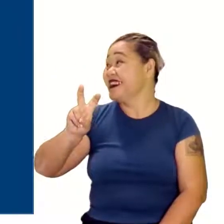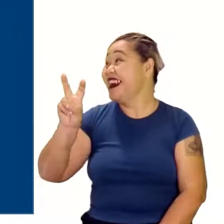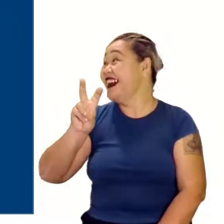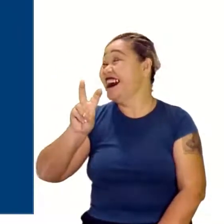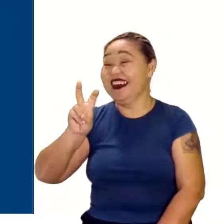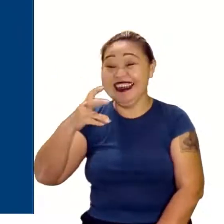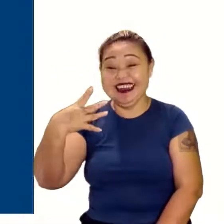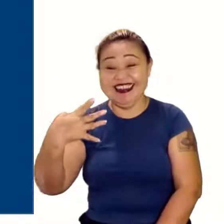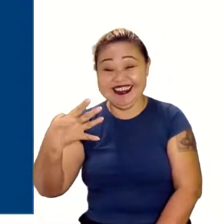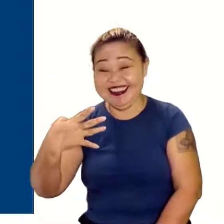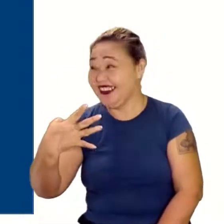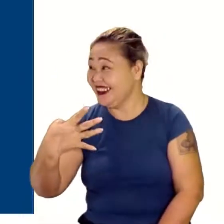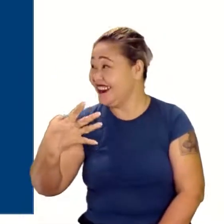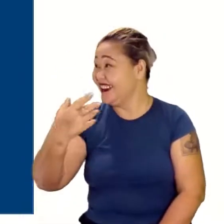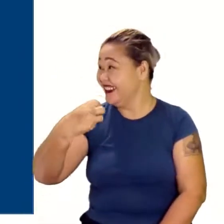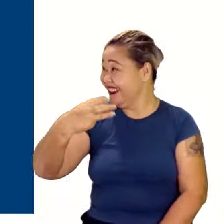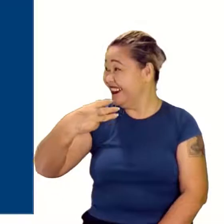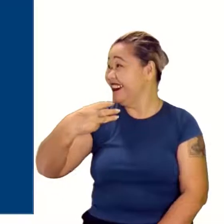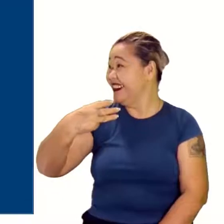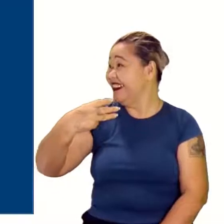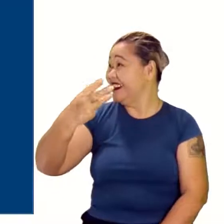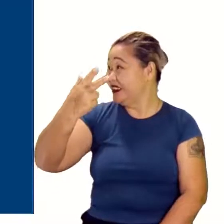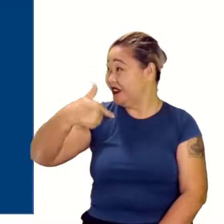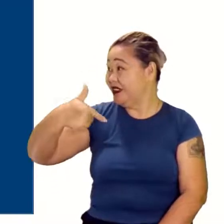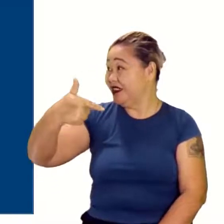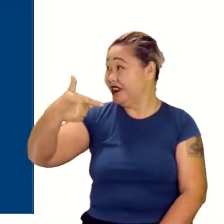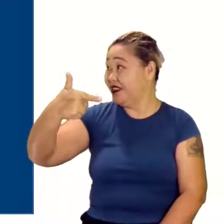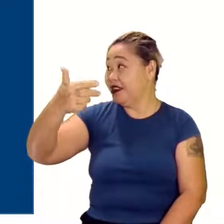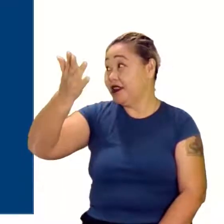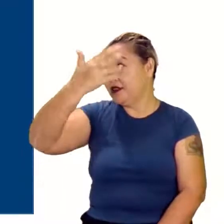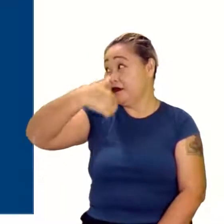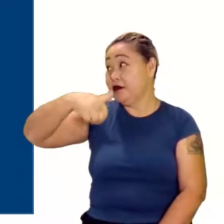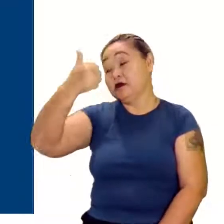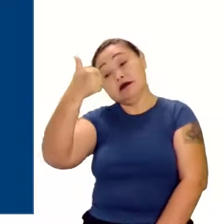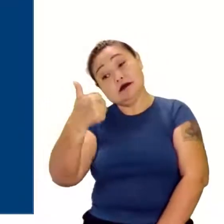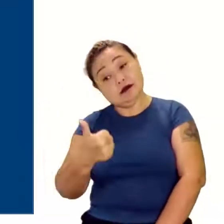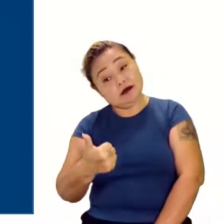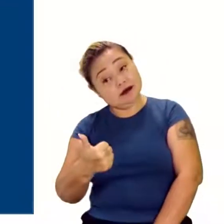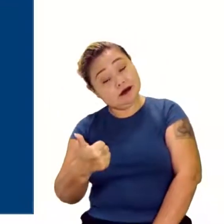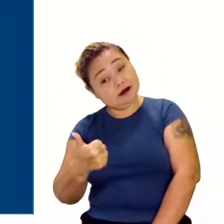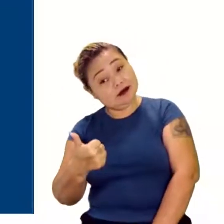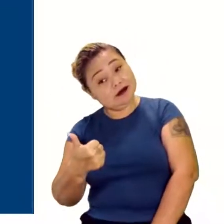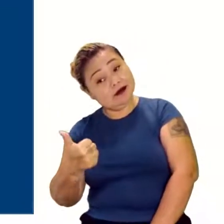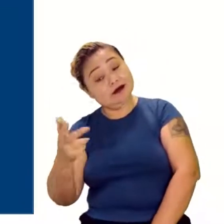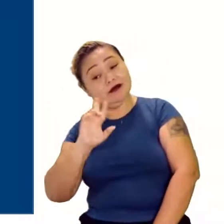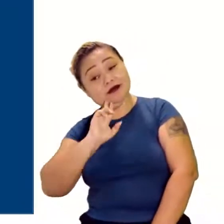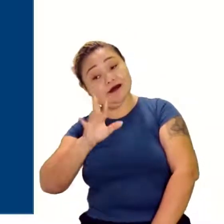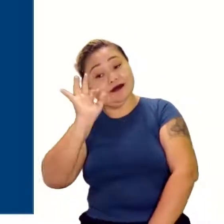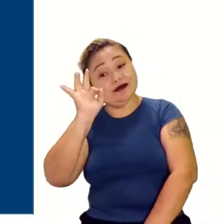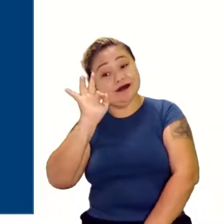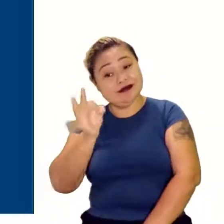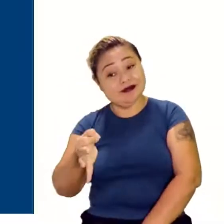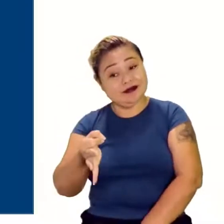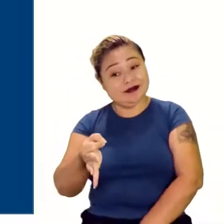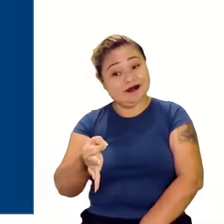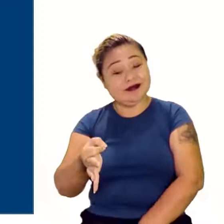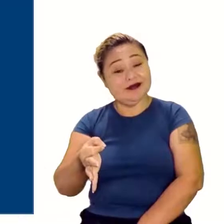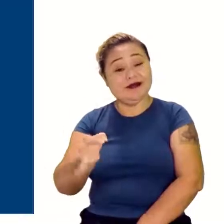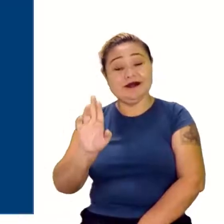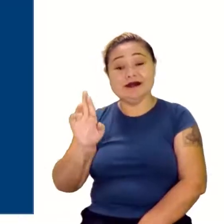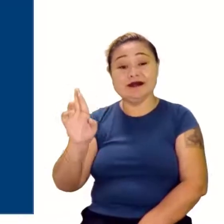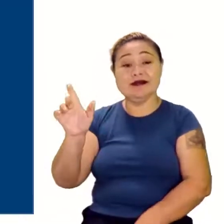Maurício. 4, 3, 2... A resposta correta é a